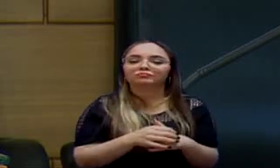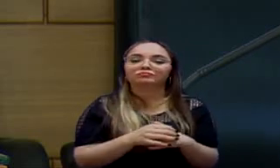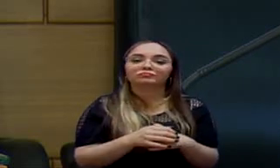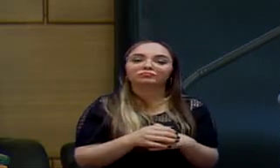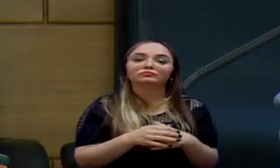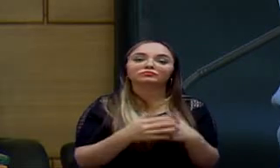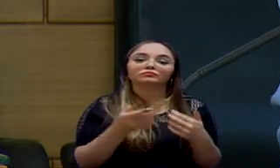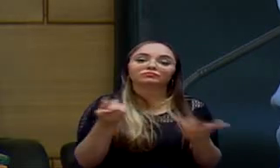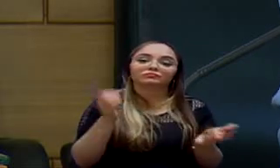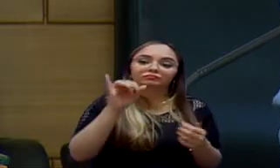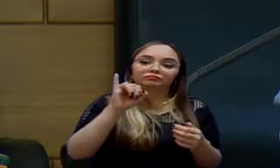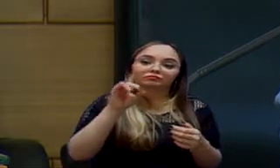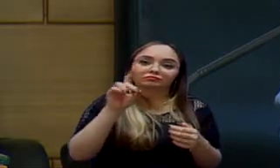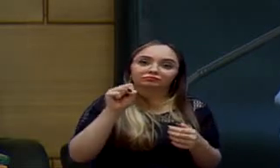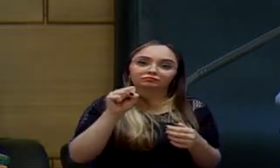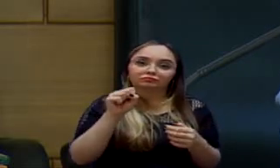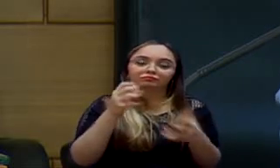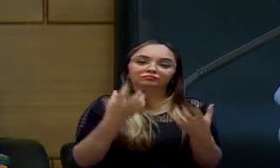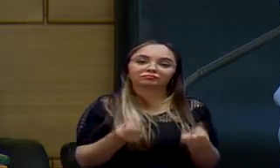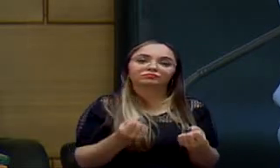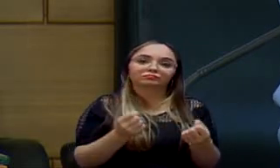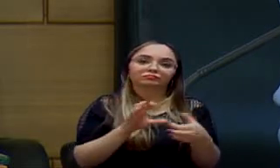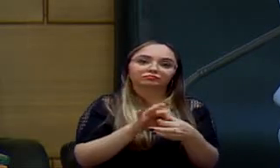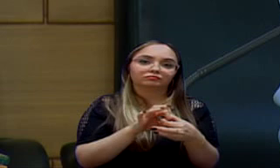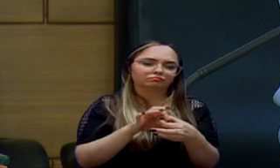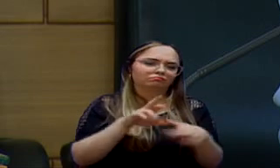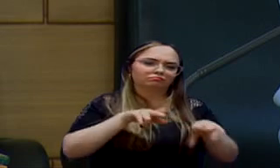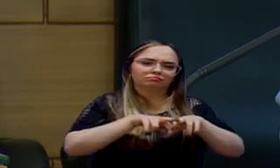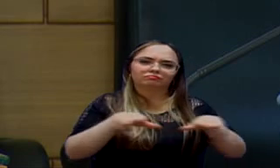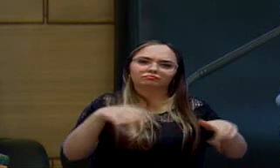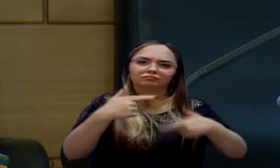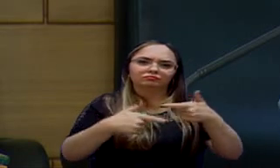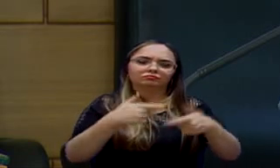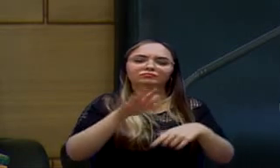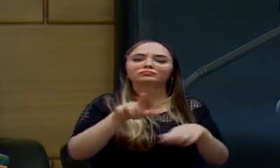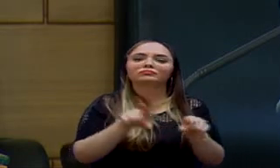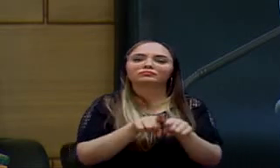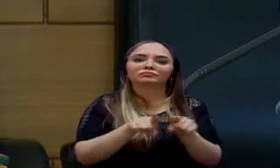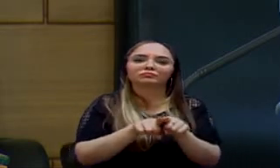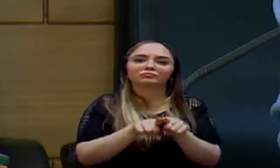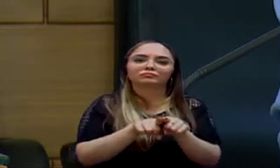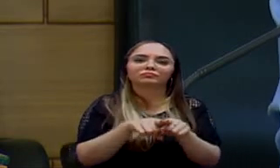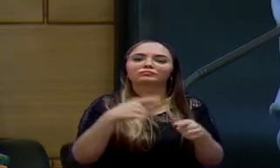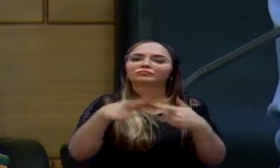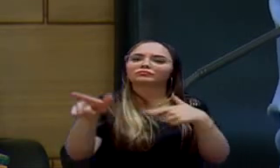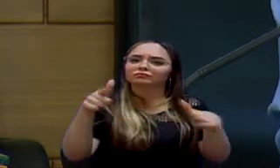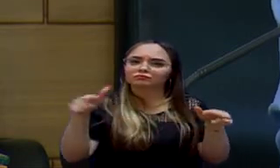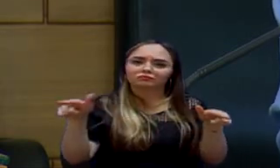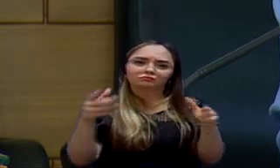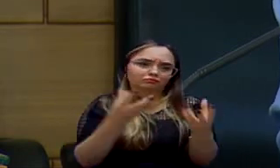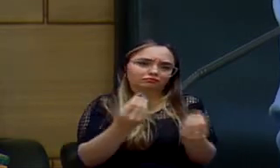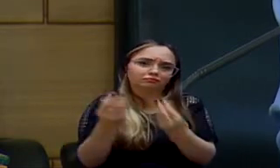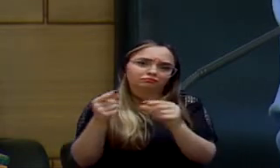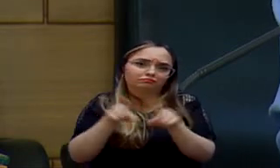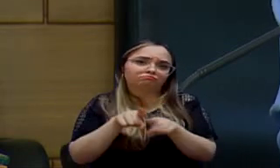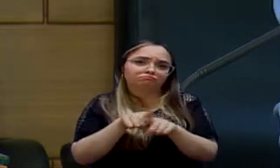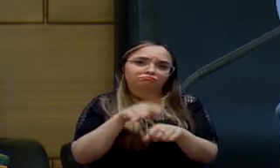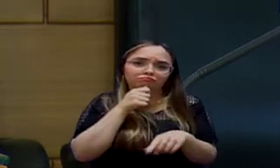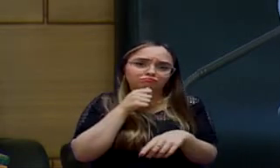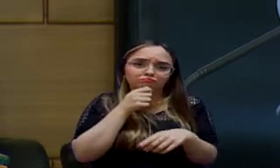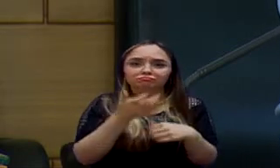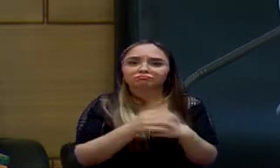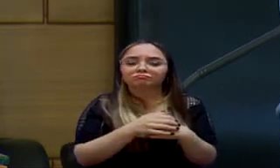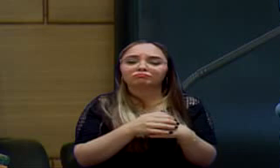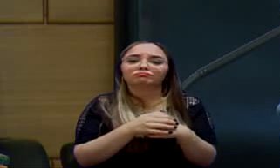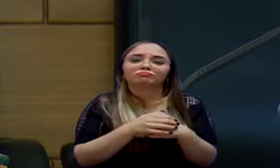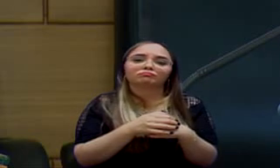o ids aderiu a vários serviços mas também não aderiu a Outros tantos que